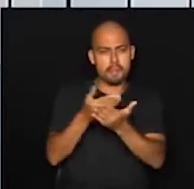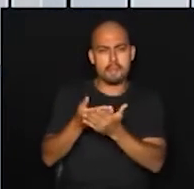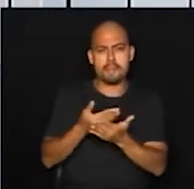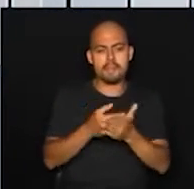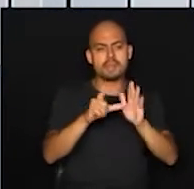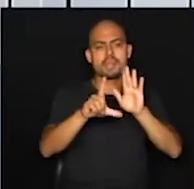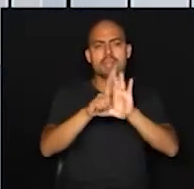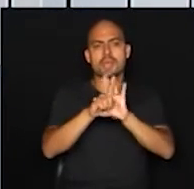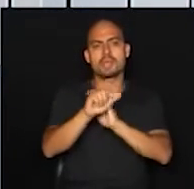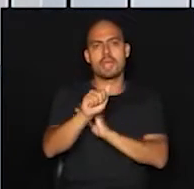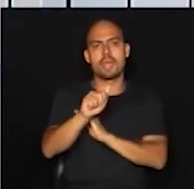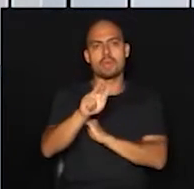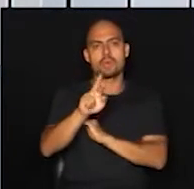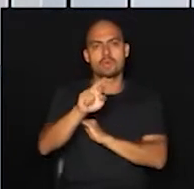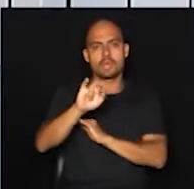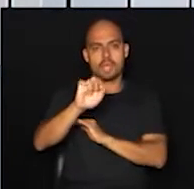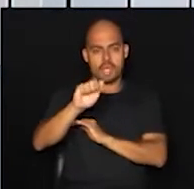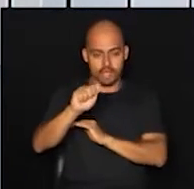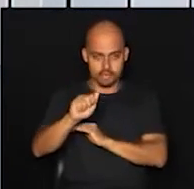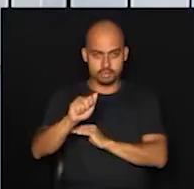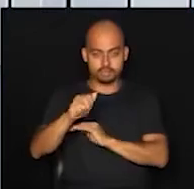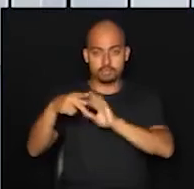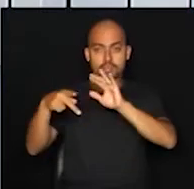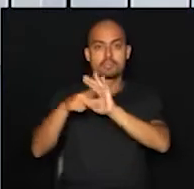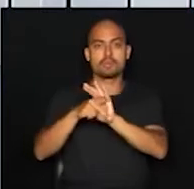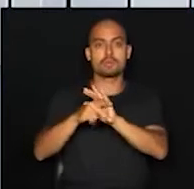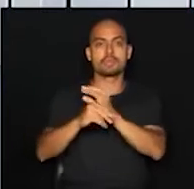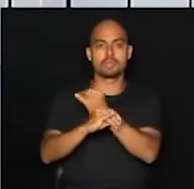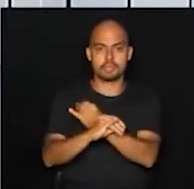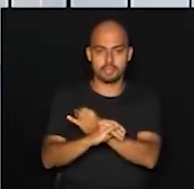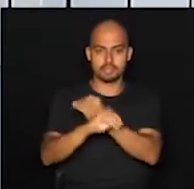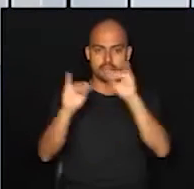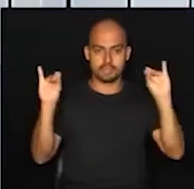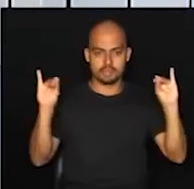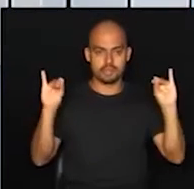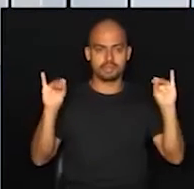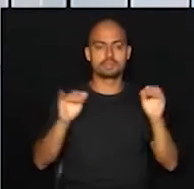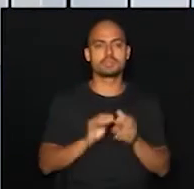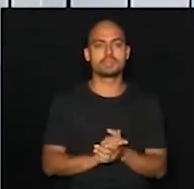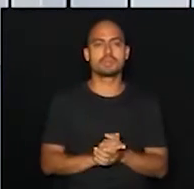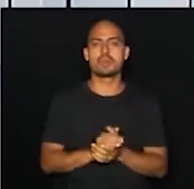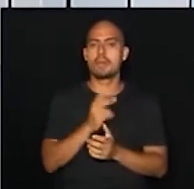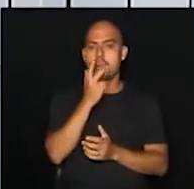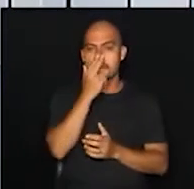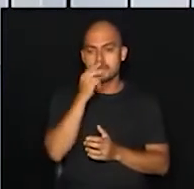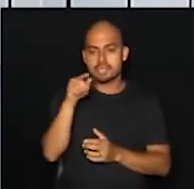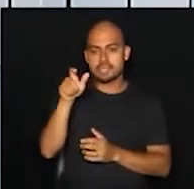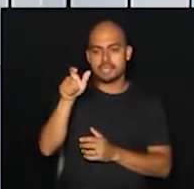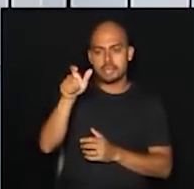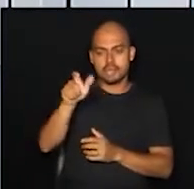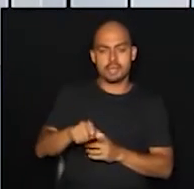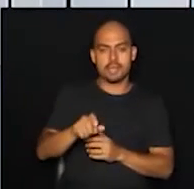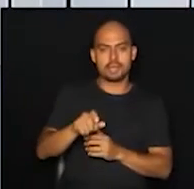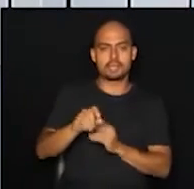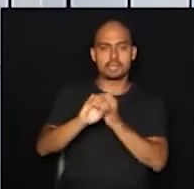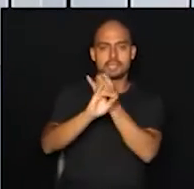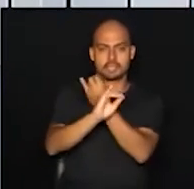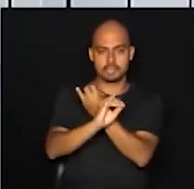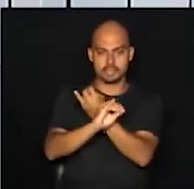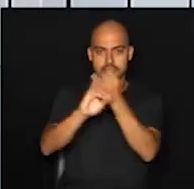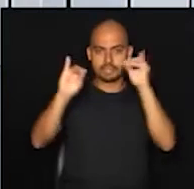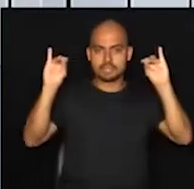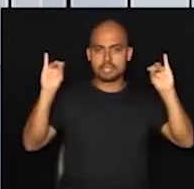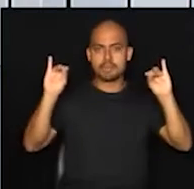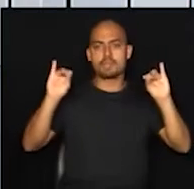fala da Princesa Isabel. Pelo que eu me lembro, ela foi bastante exaltada como uma figura central nesse processo